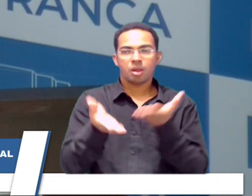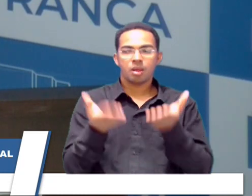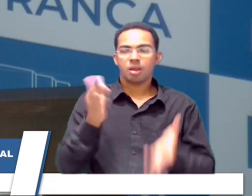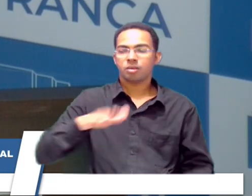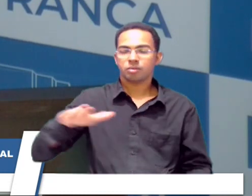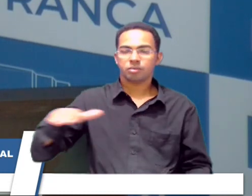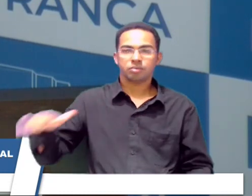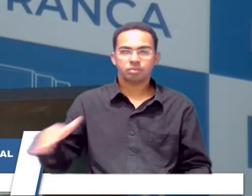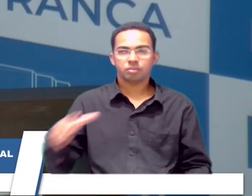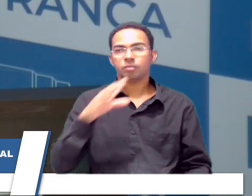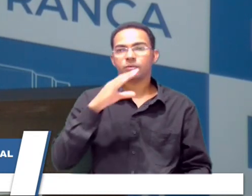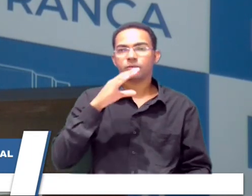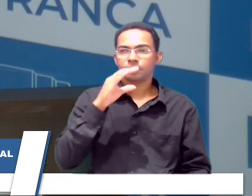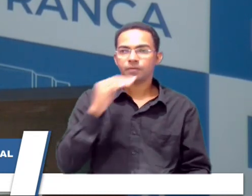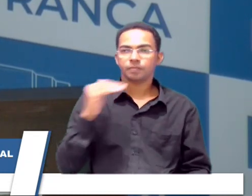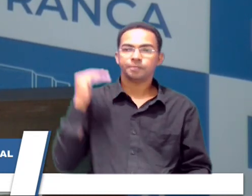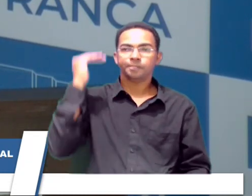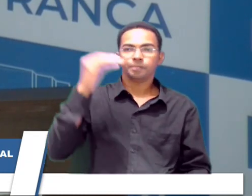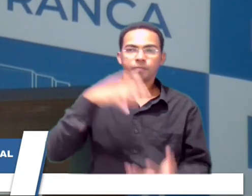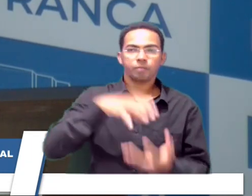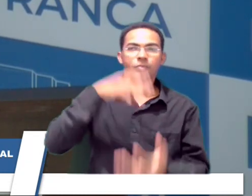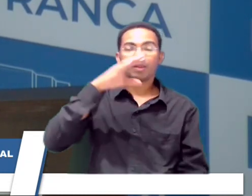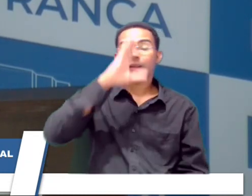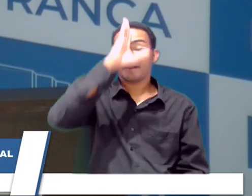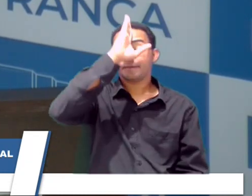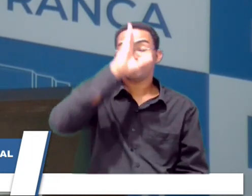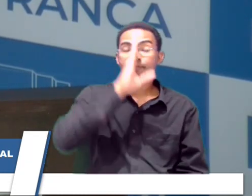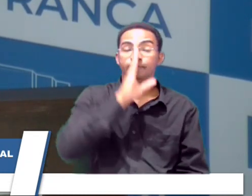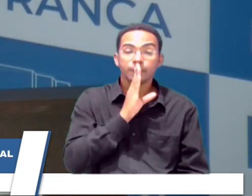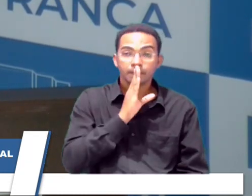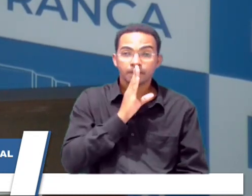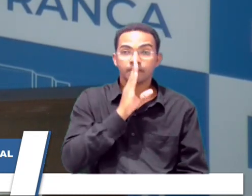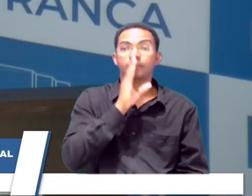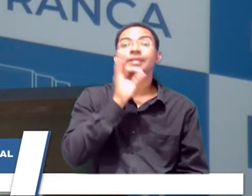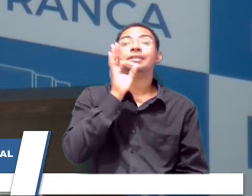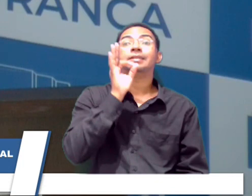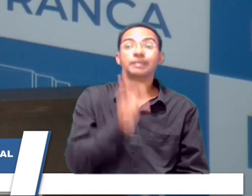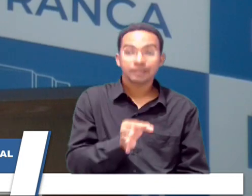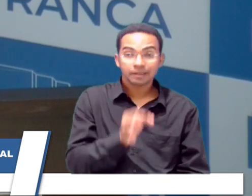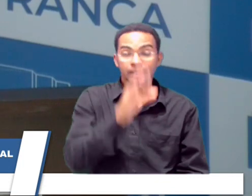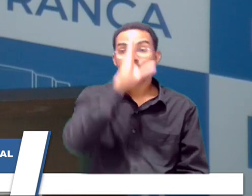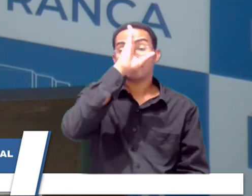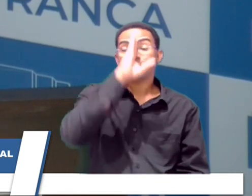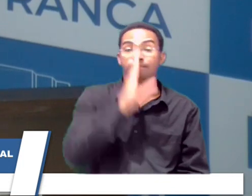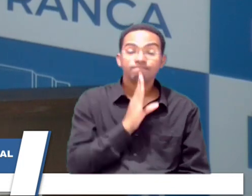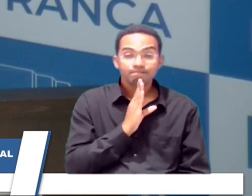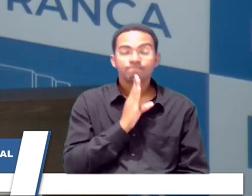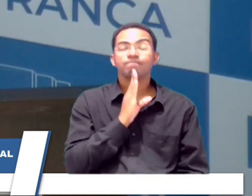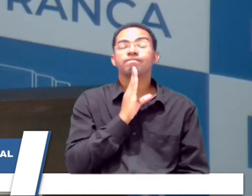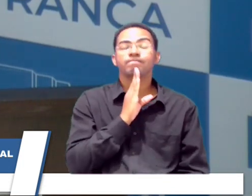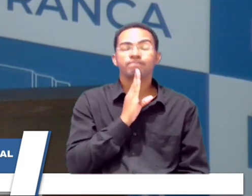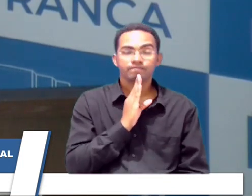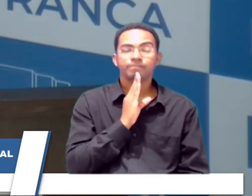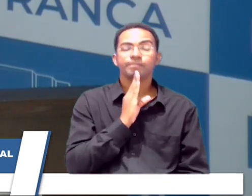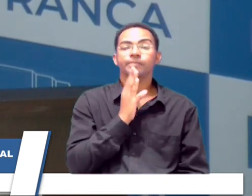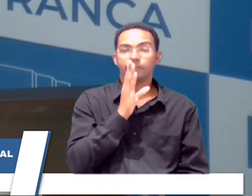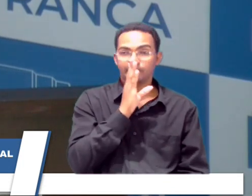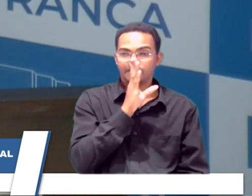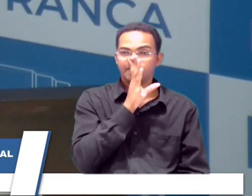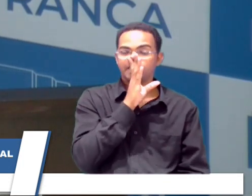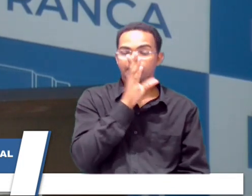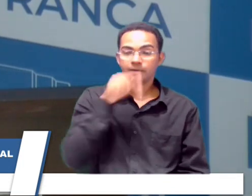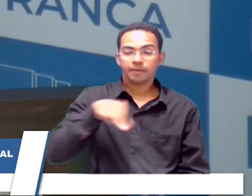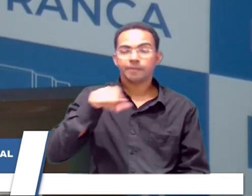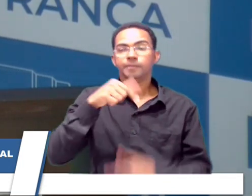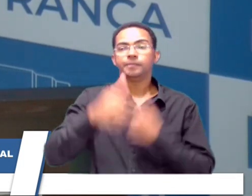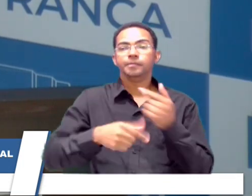para adultos e idosos de forma gratuita. Isso mesmo, de forma gratuita. Tá? Então, esse trabalho nosso,